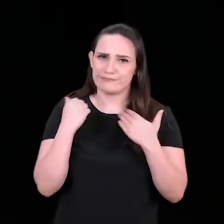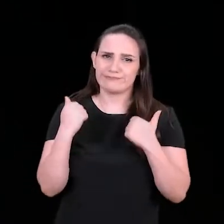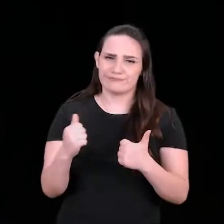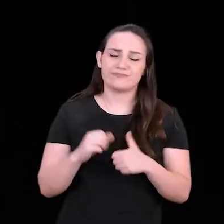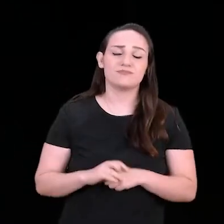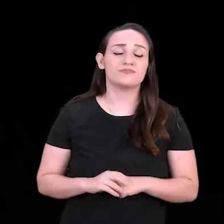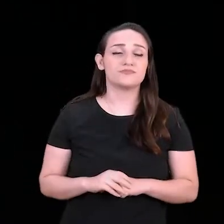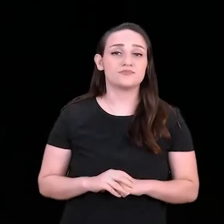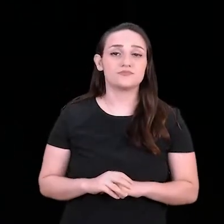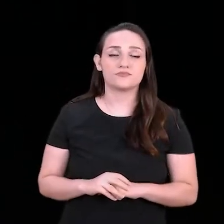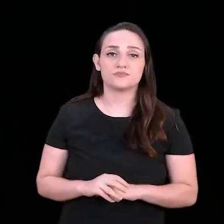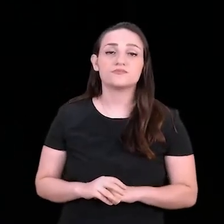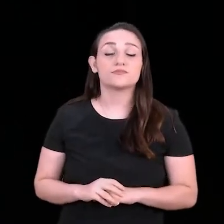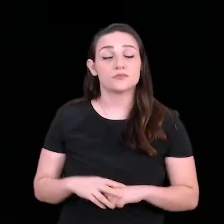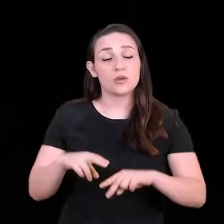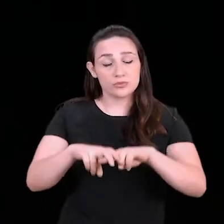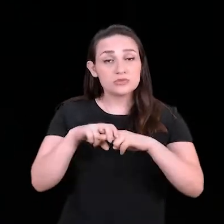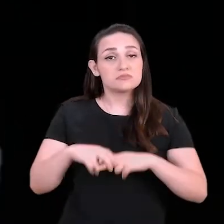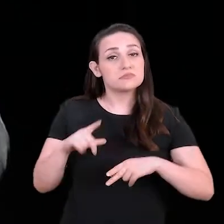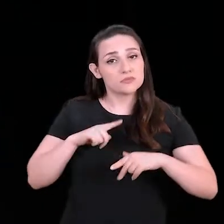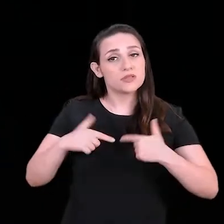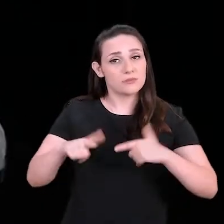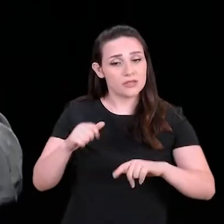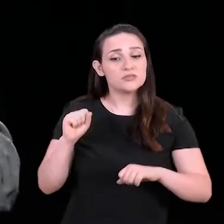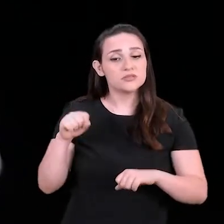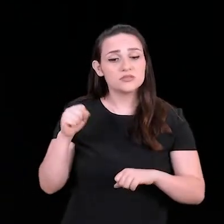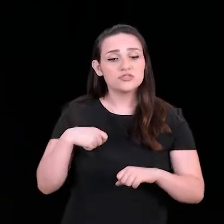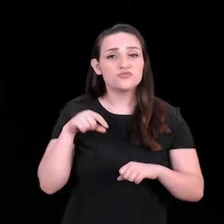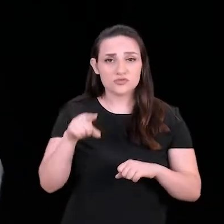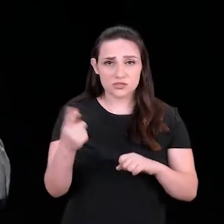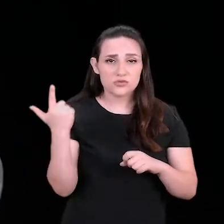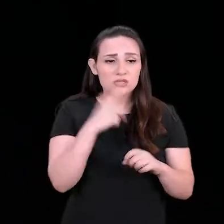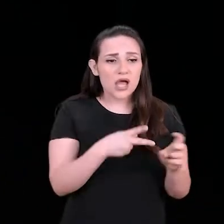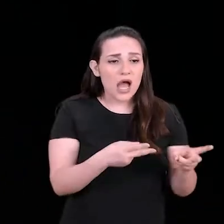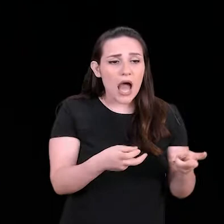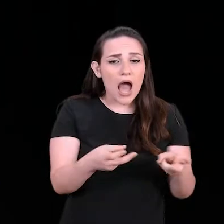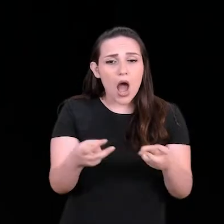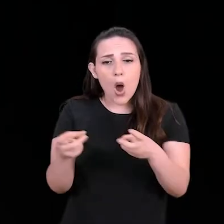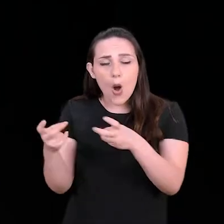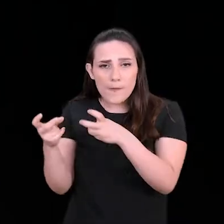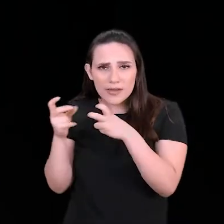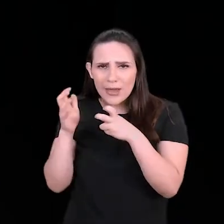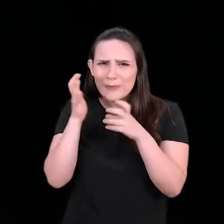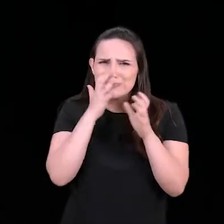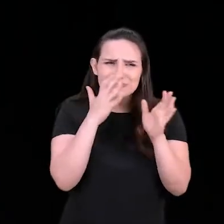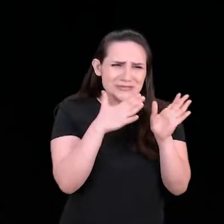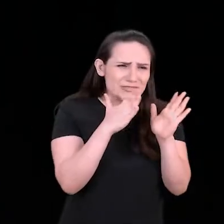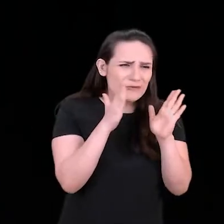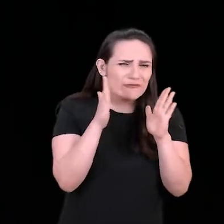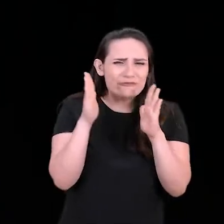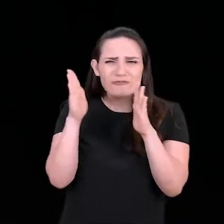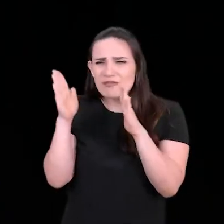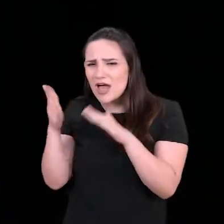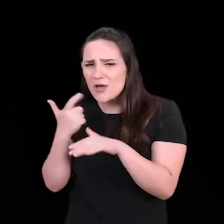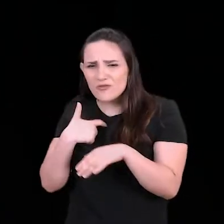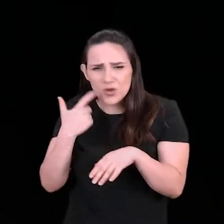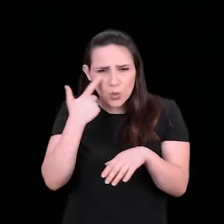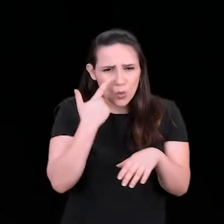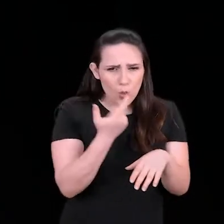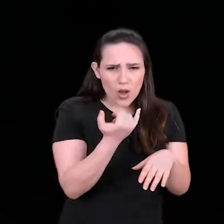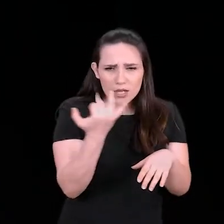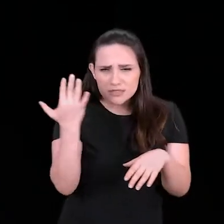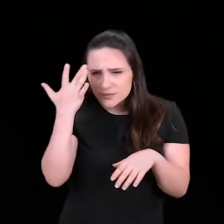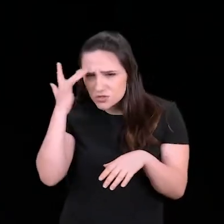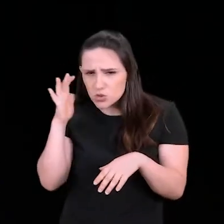podiam alcançar. Né? Então, assim, tem esse trabalho braçal, né, de você assistir os